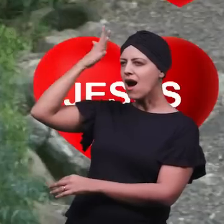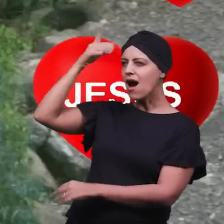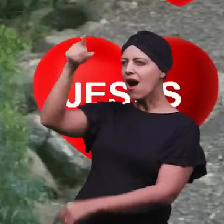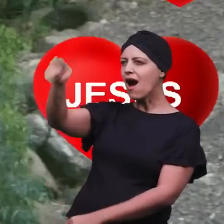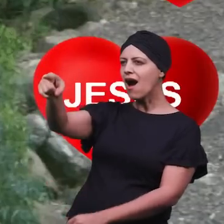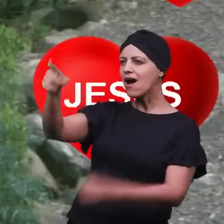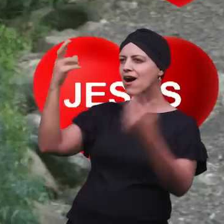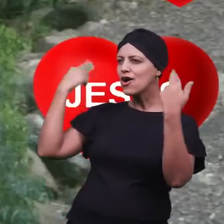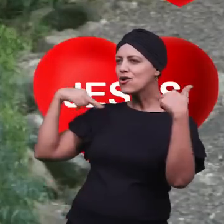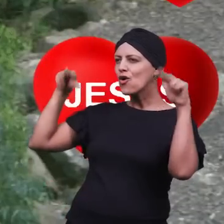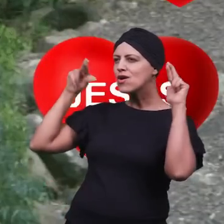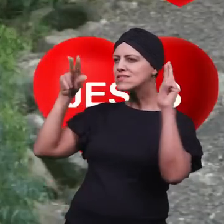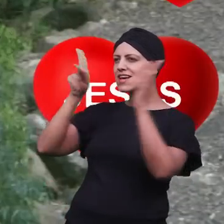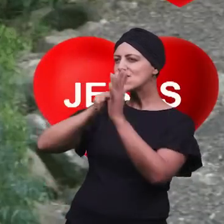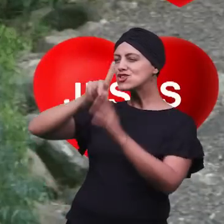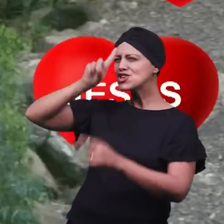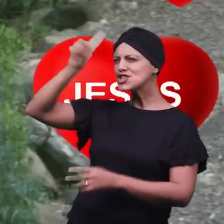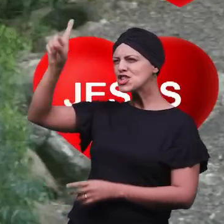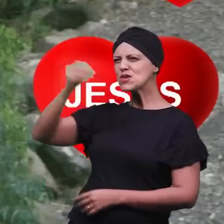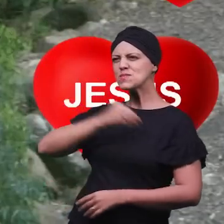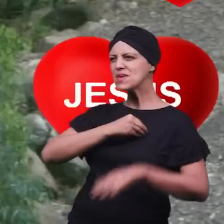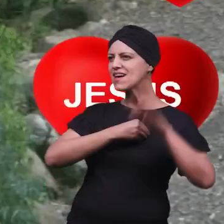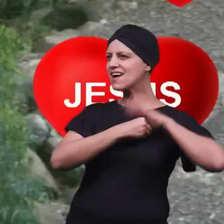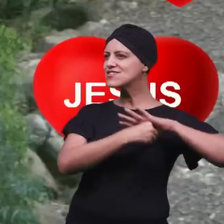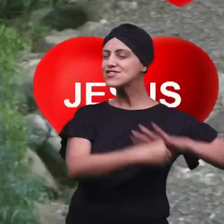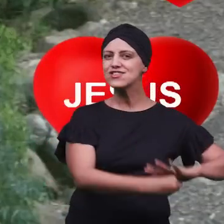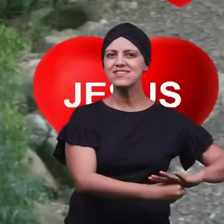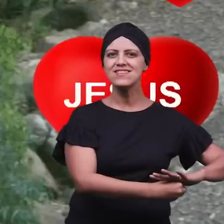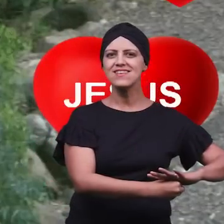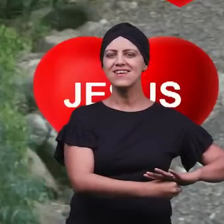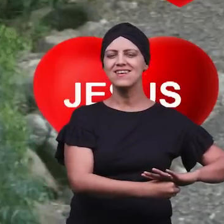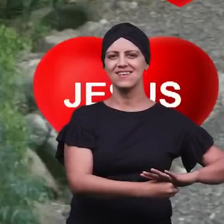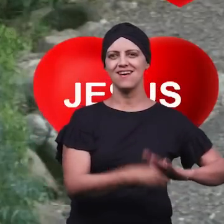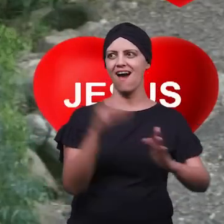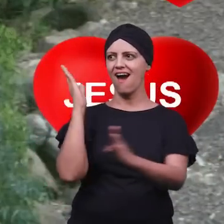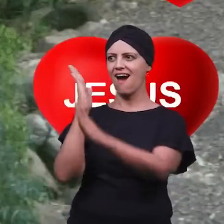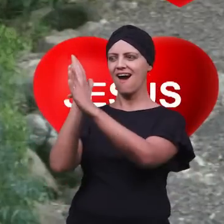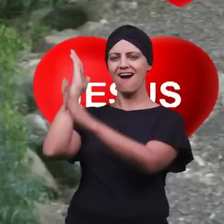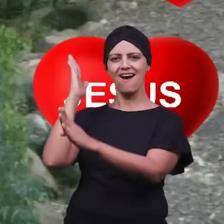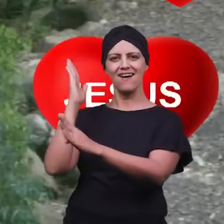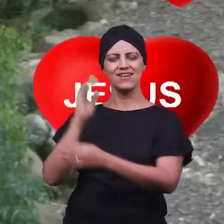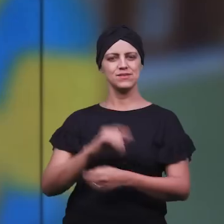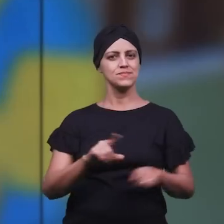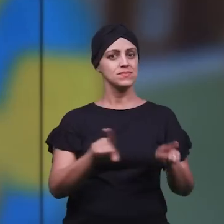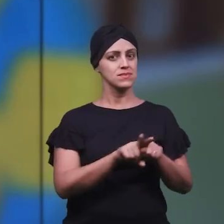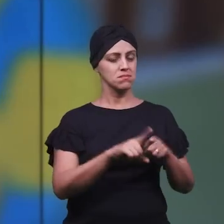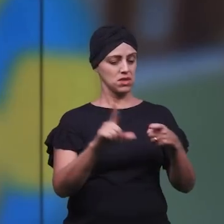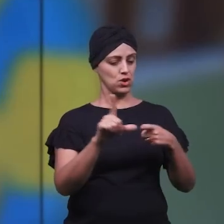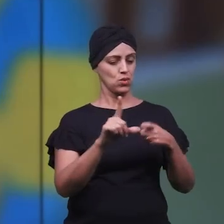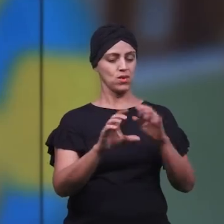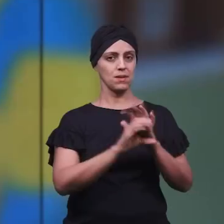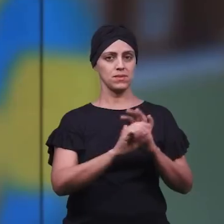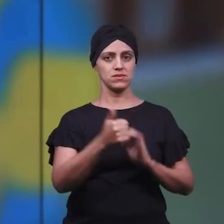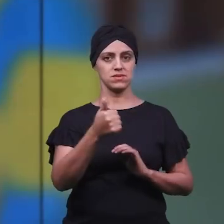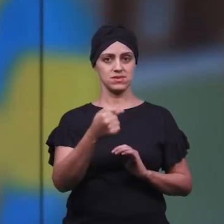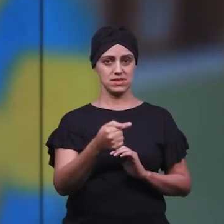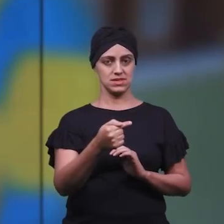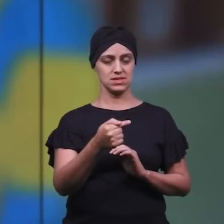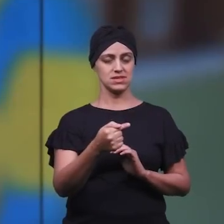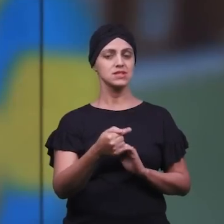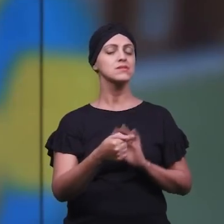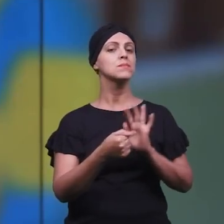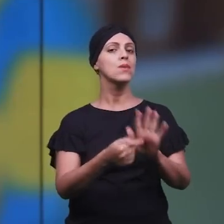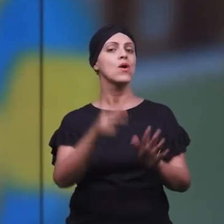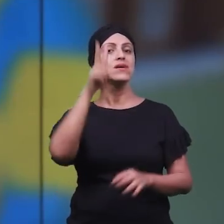o Cordeiro de Deus que tira o pecado do mundo. E no livro de Lucas, capítulo 17,